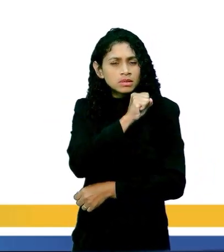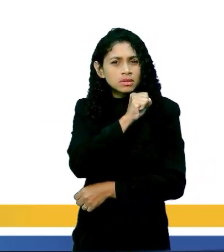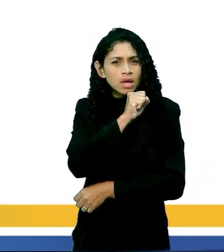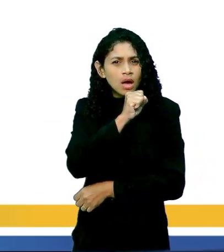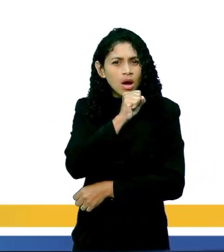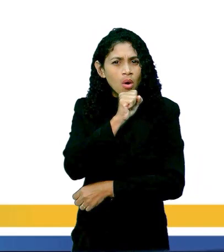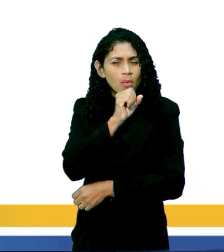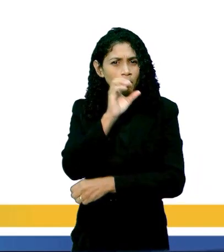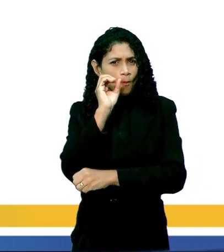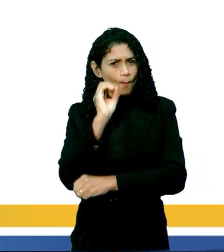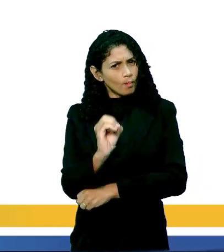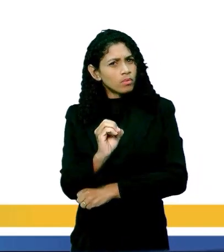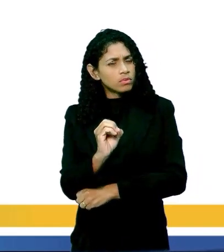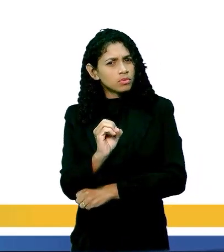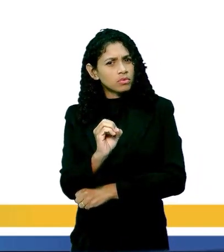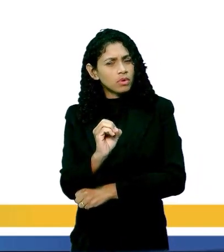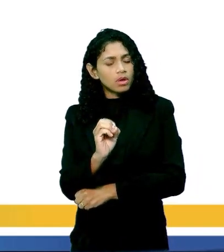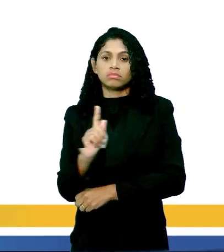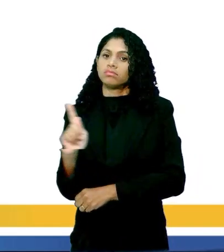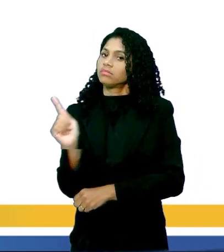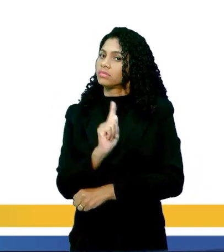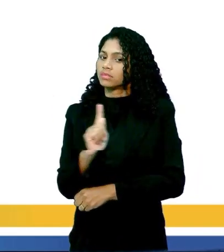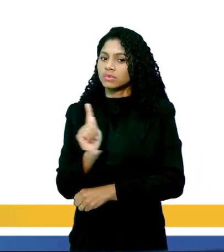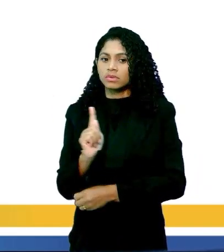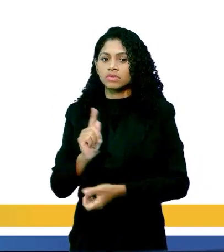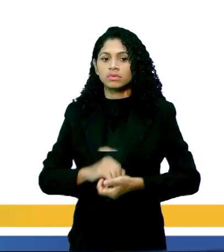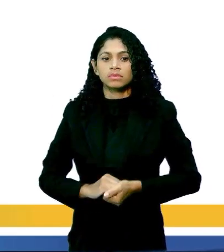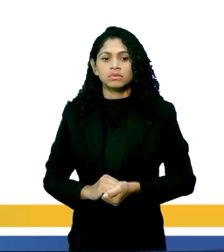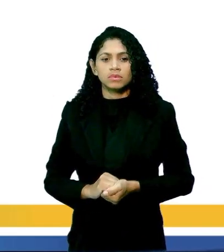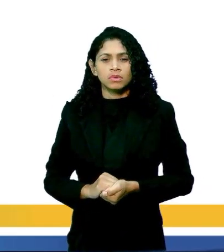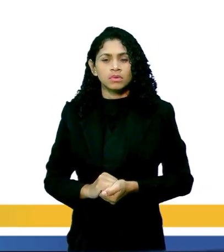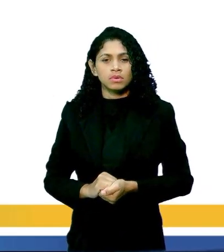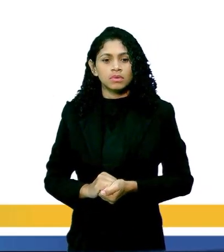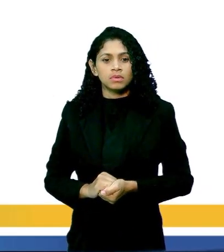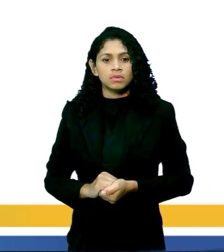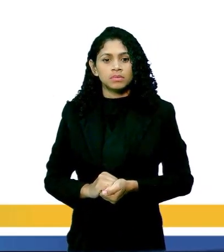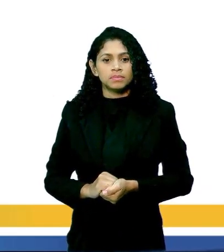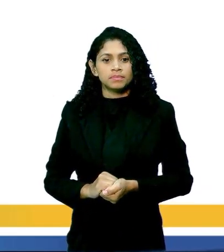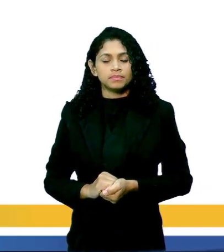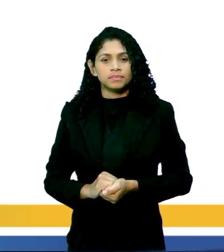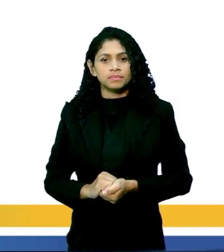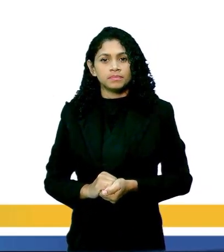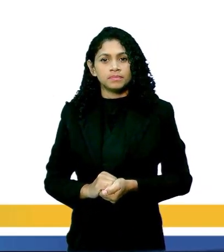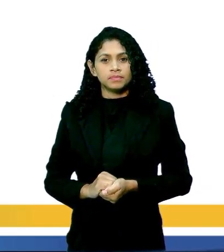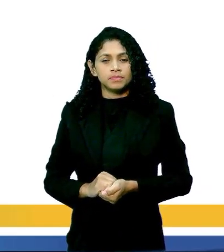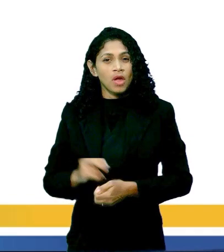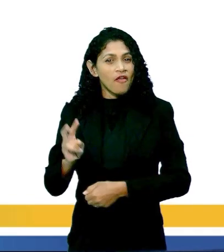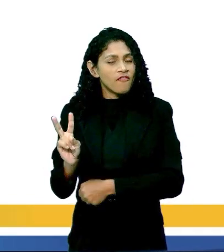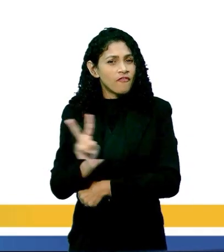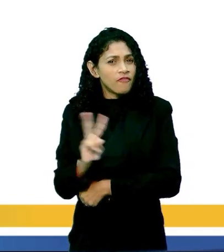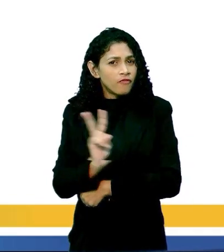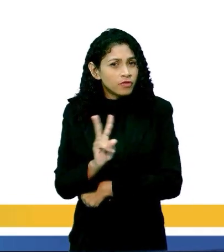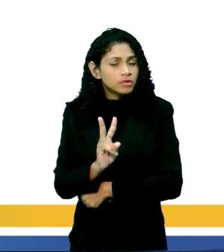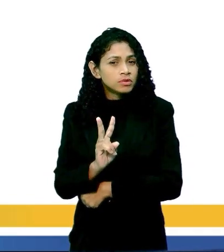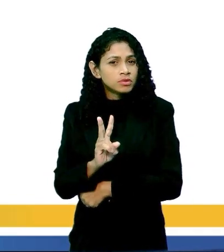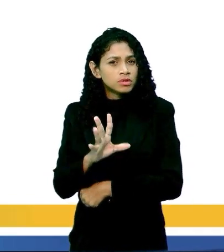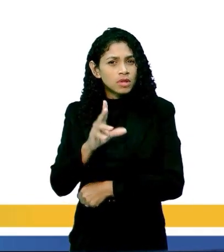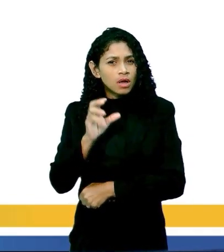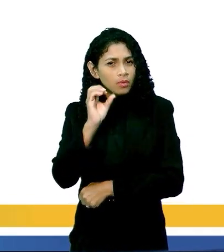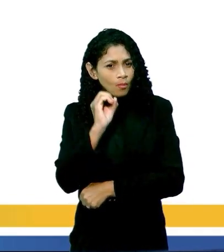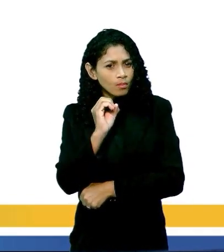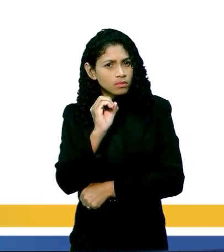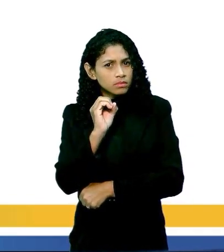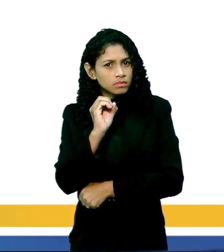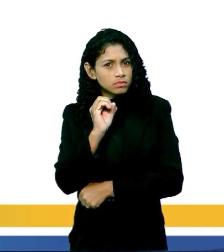queda livre é de 9,8. Será se vão chegar com velocidades nulas? Também não. Que nos dá aqui como resposta,